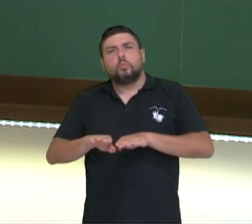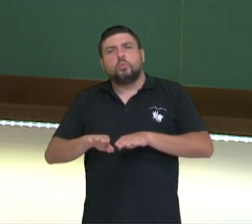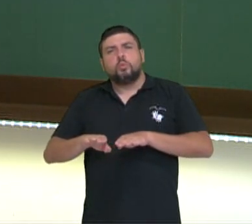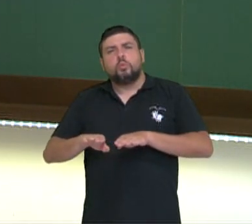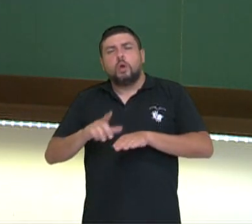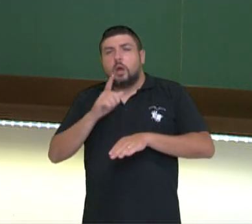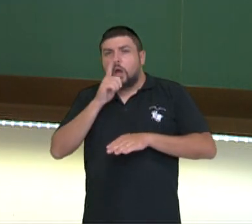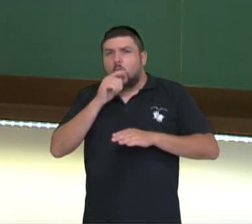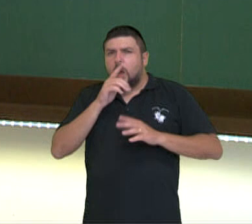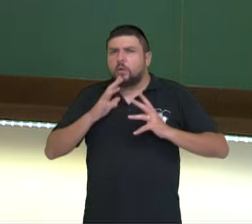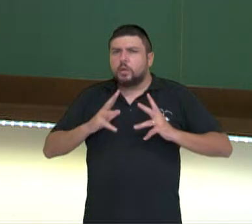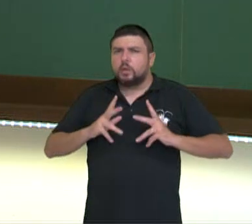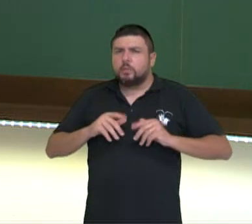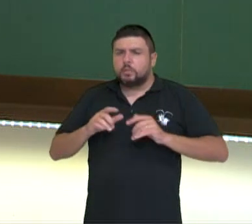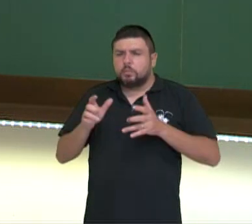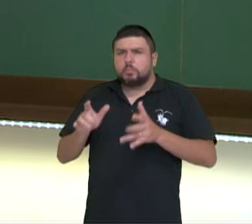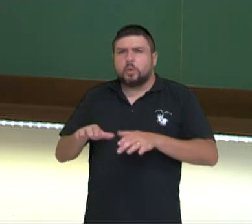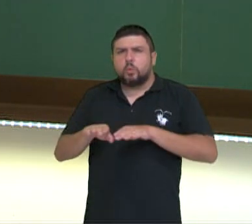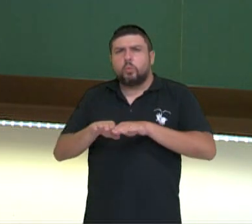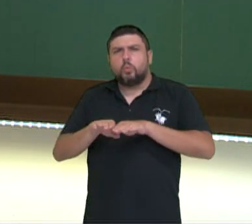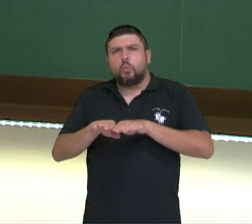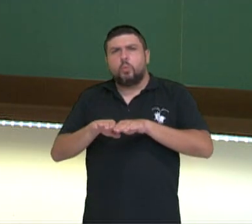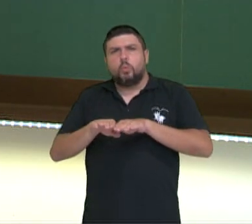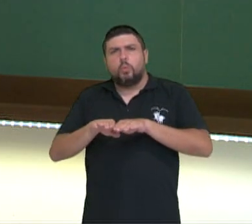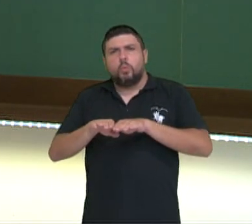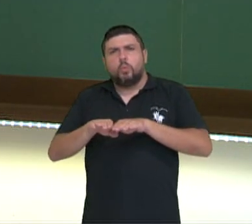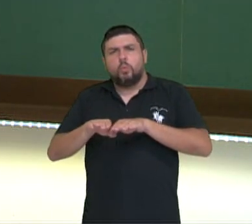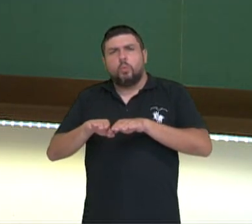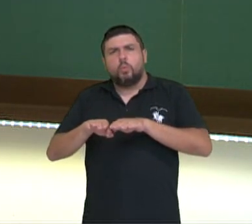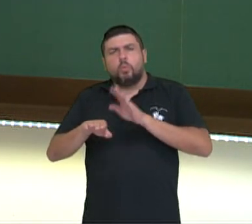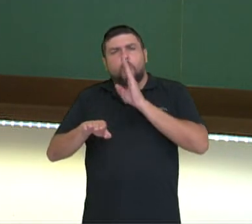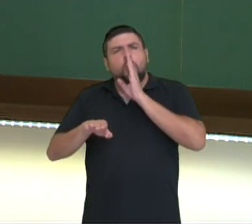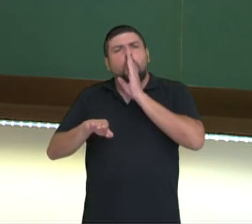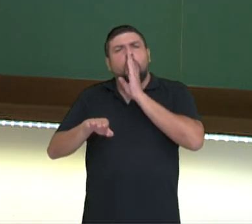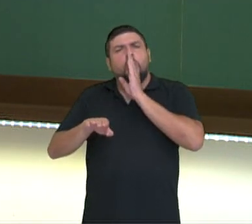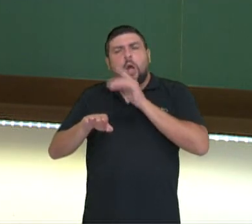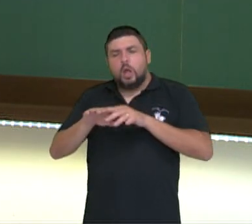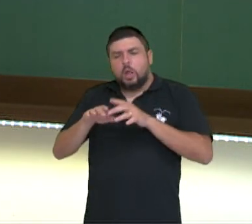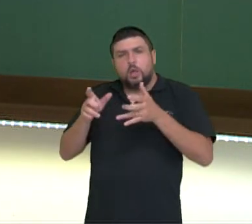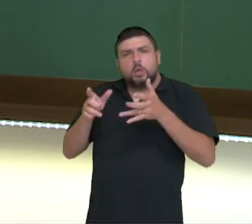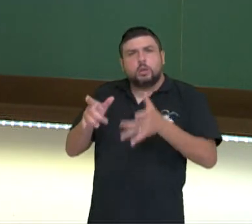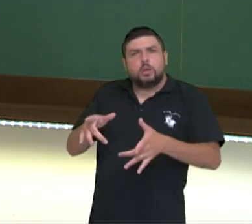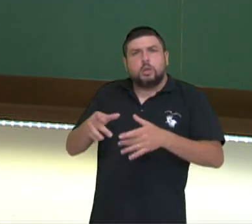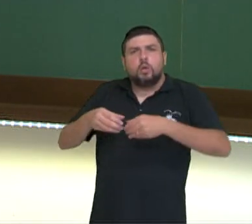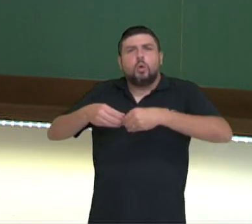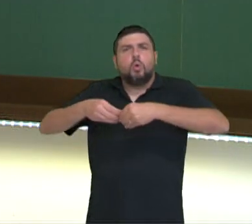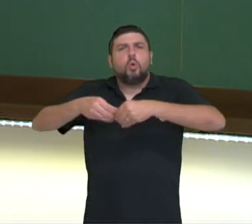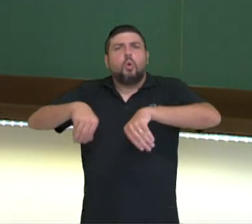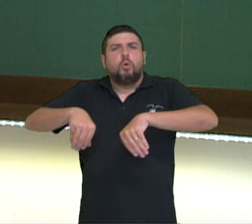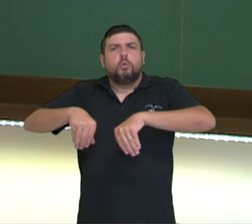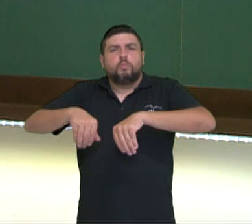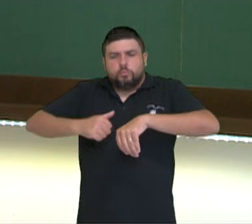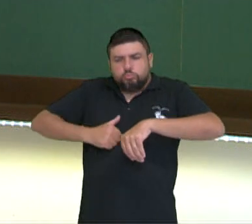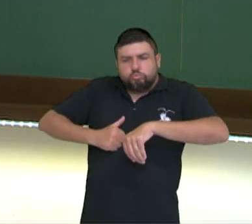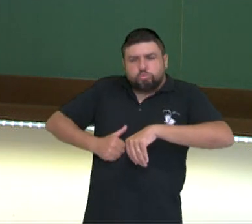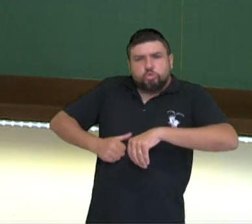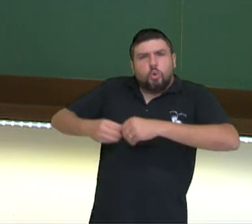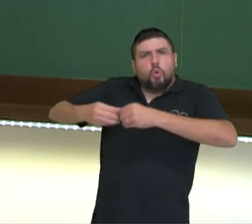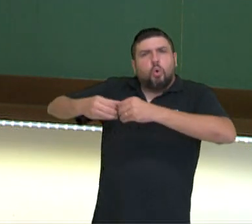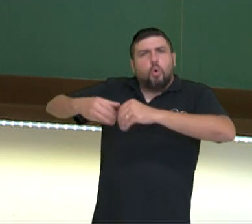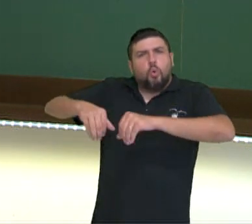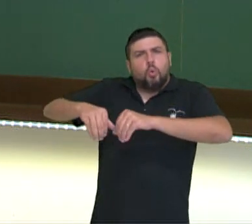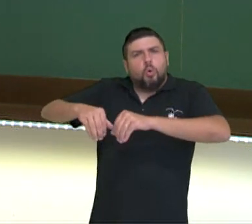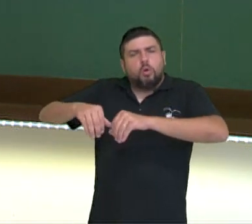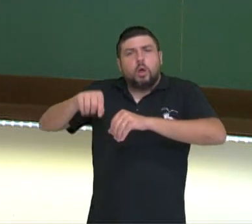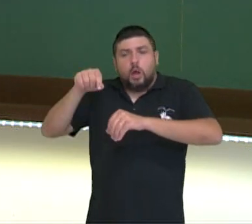associado à água limpa para evitar prejudicar o desenvolvimento desses ovos e o desenvolvimento das larvas também. E o